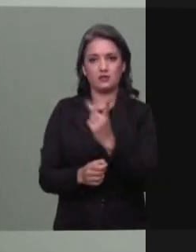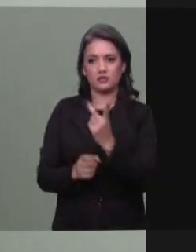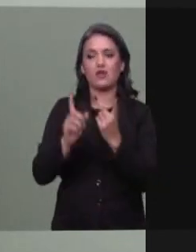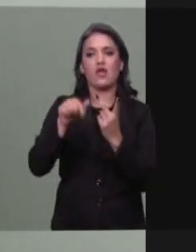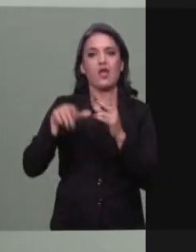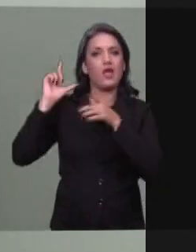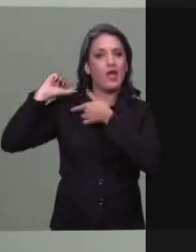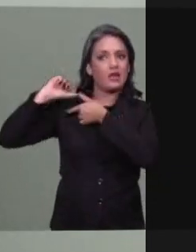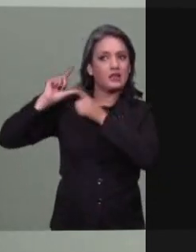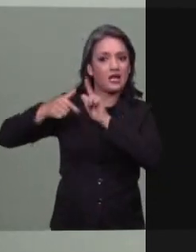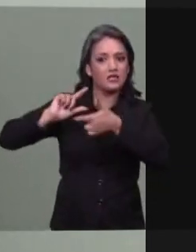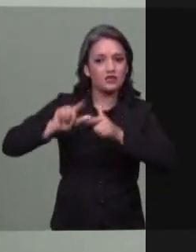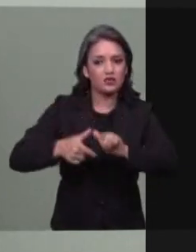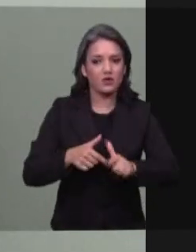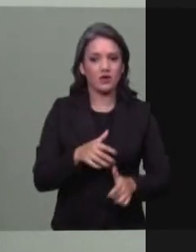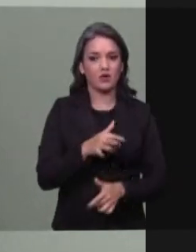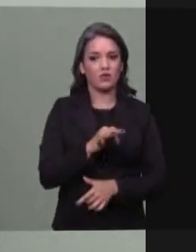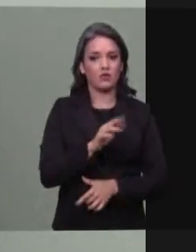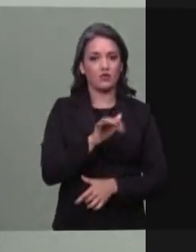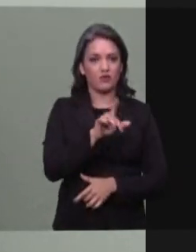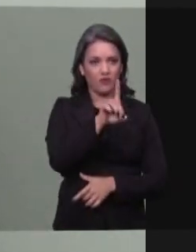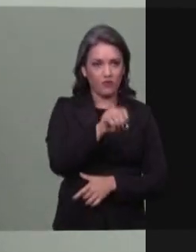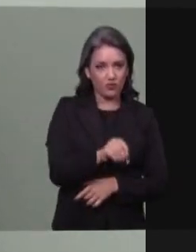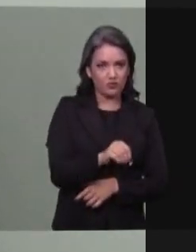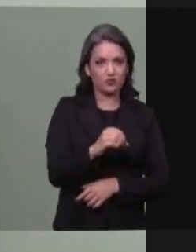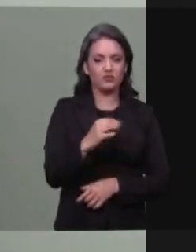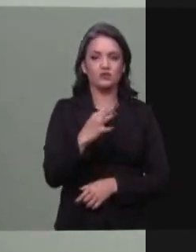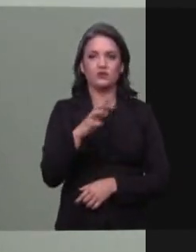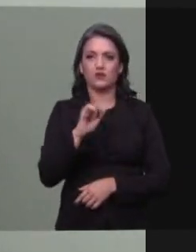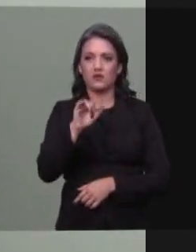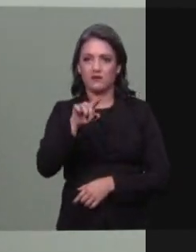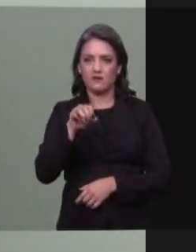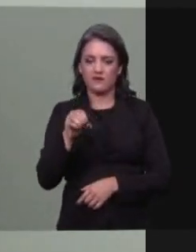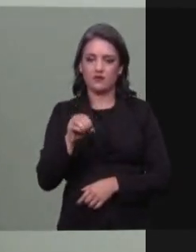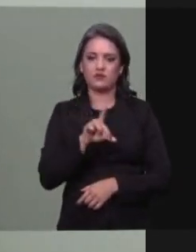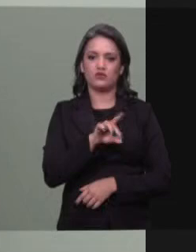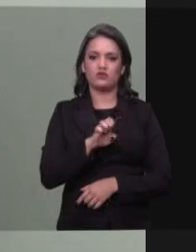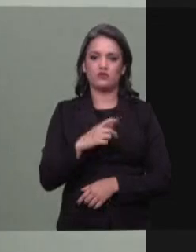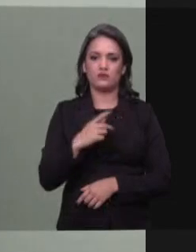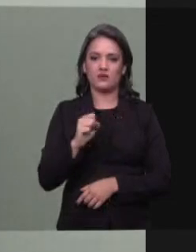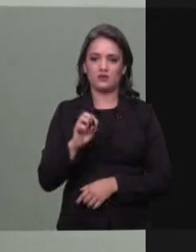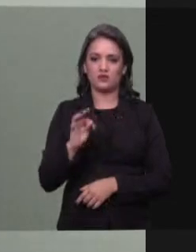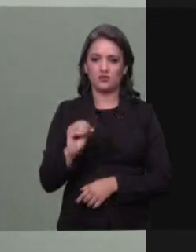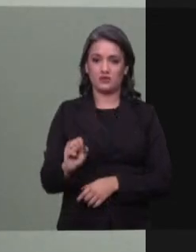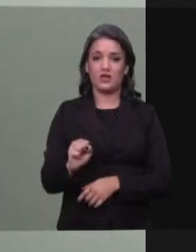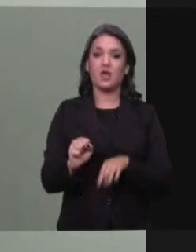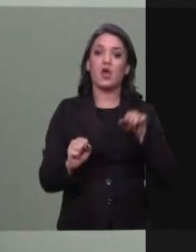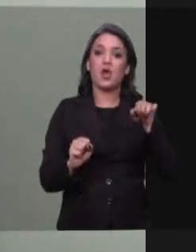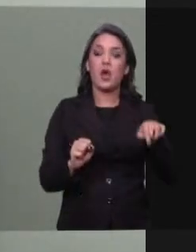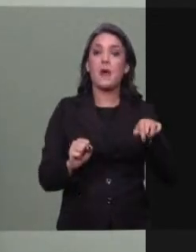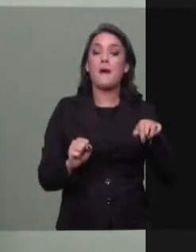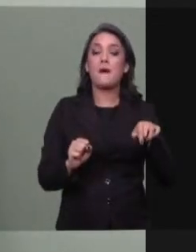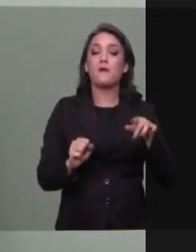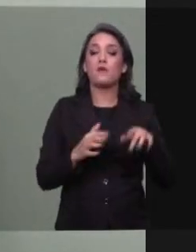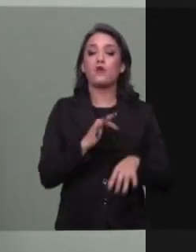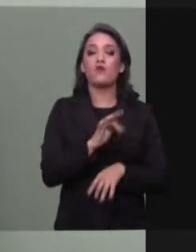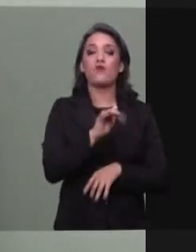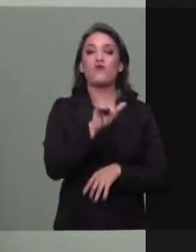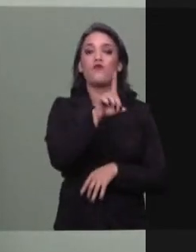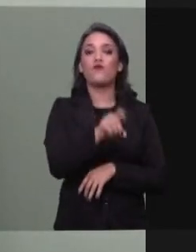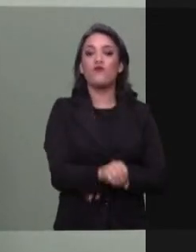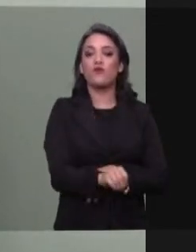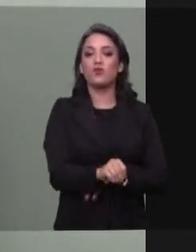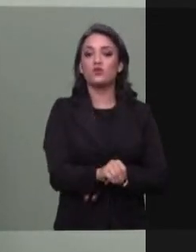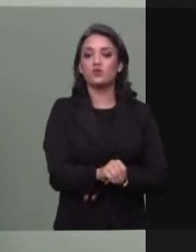comunidades tradicionais de fundo de pasto e fecho de pasto. O fundo de pasto, ministro Barroso, é porque a